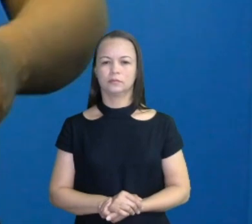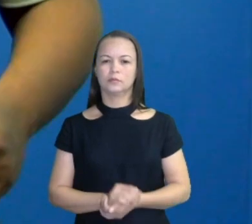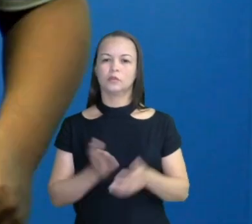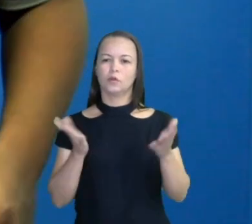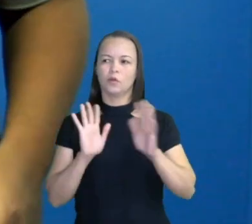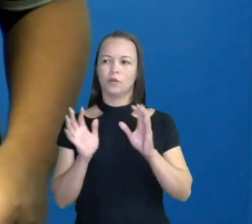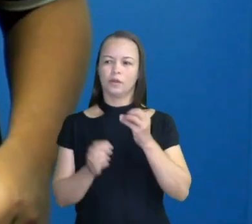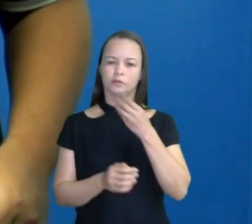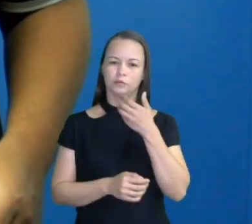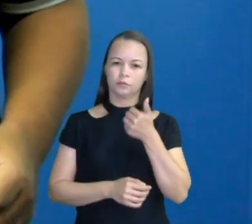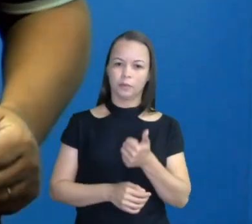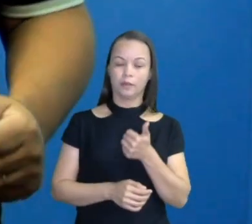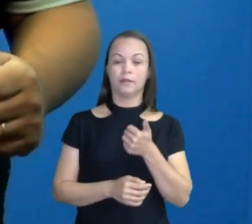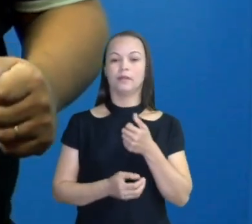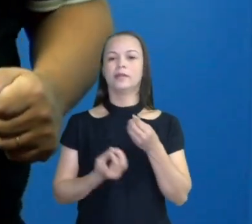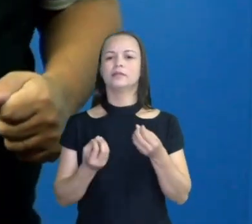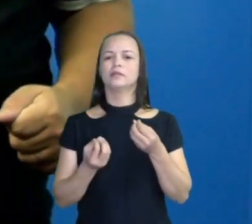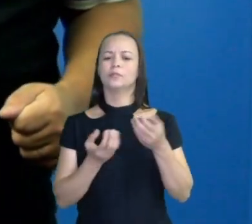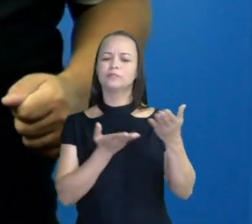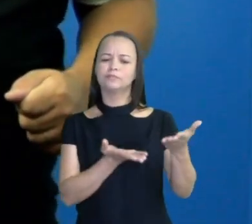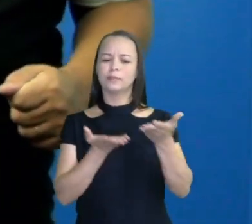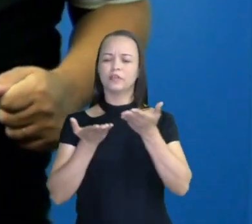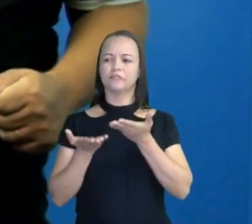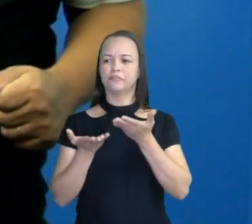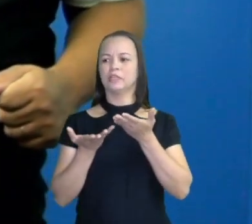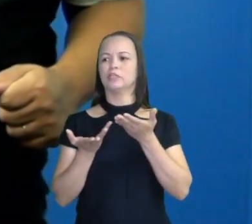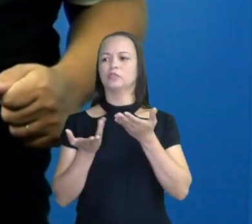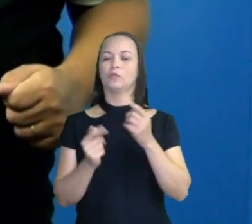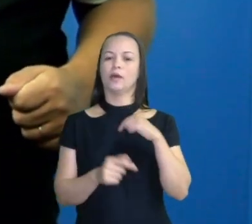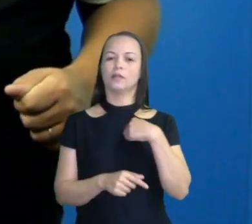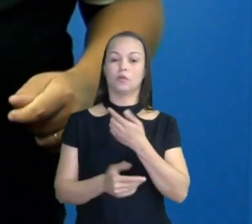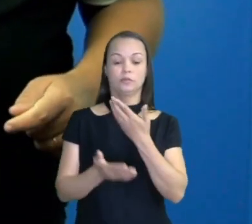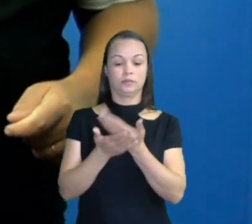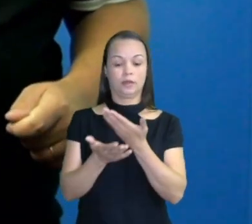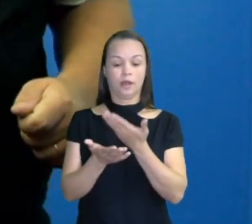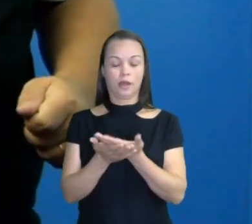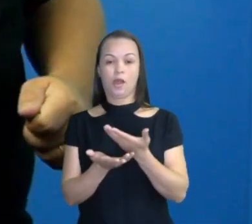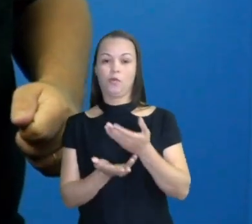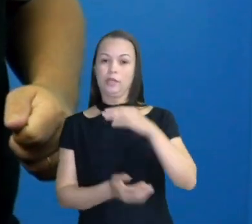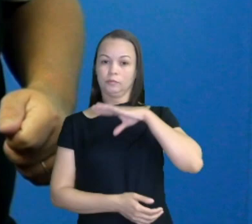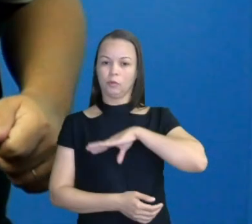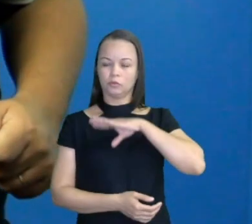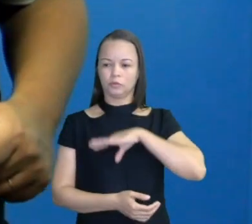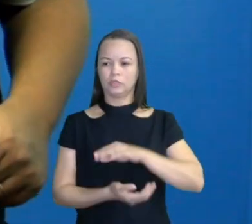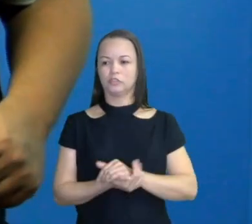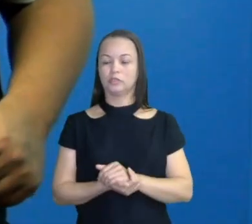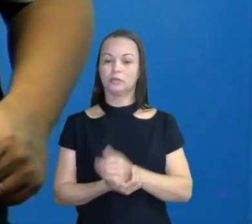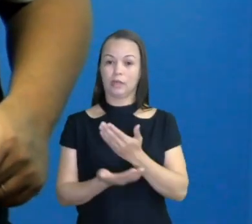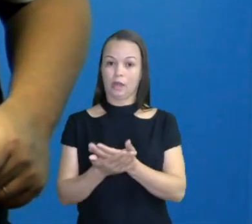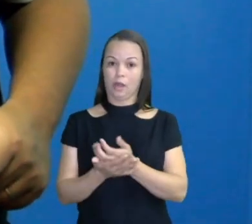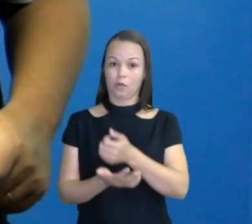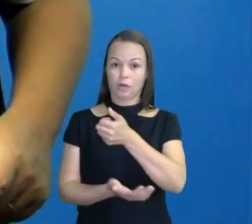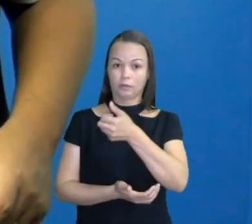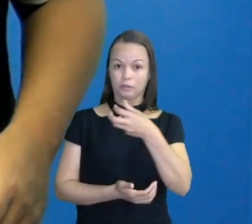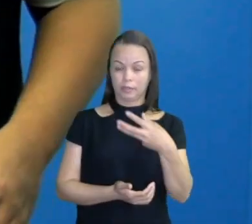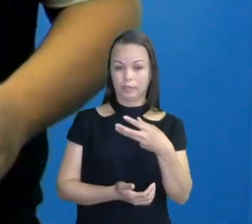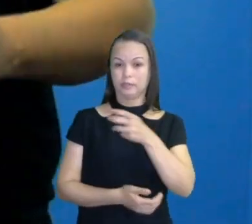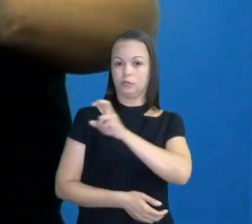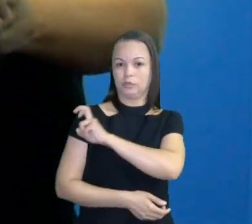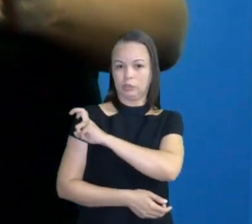Olá, tudo bem? Sejam muito bem-vindos à nossa aula de língua portuguesa. Estamos na nossa aula 13, quinto